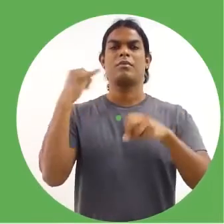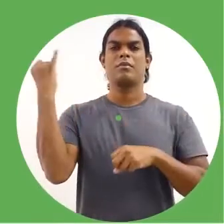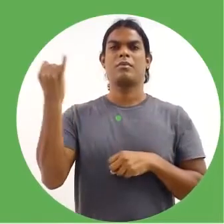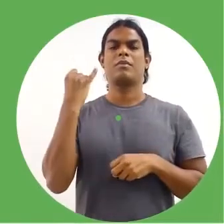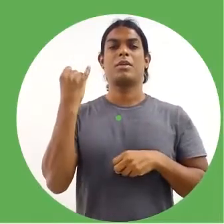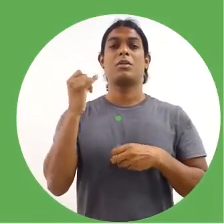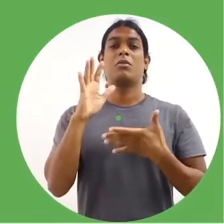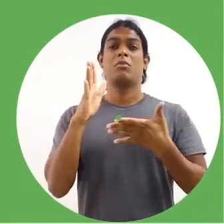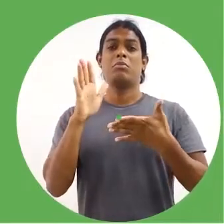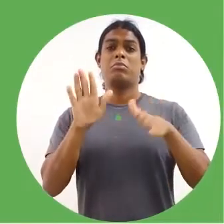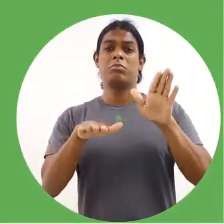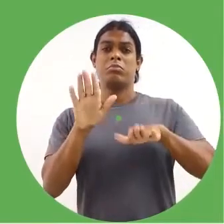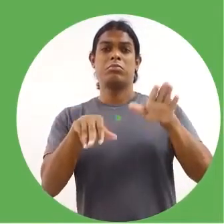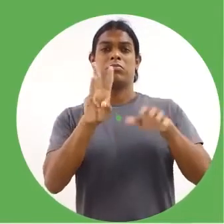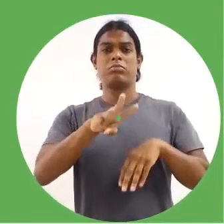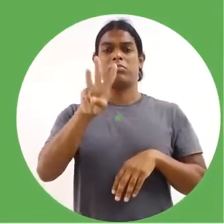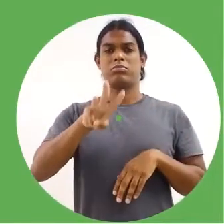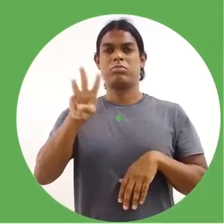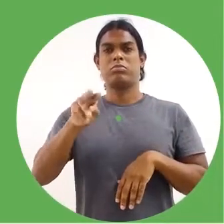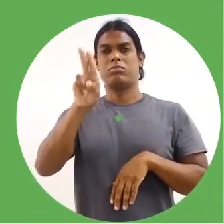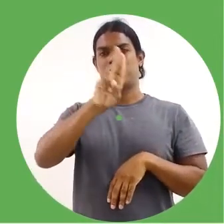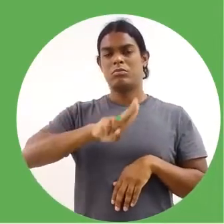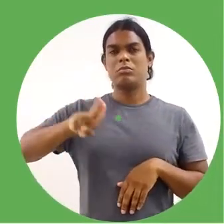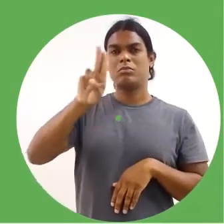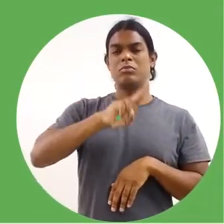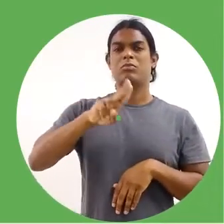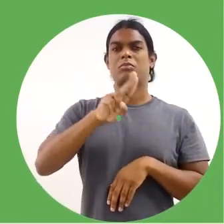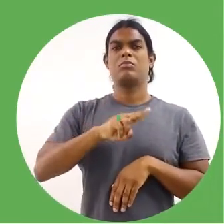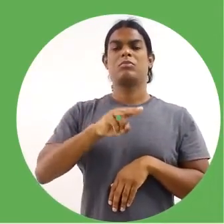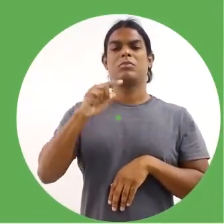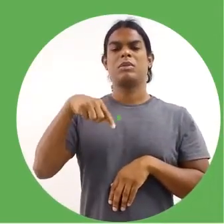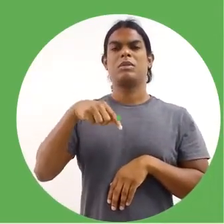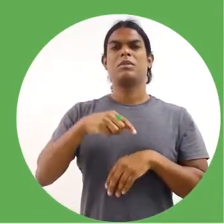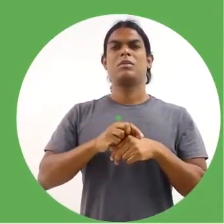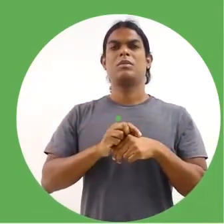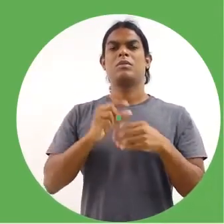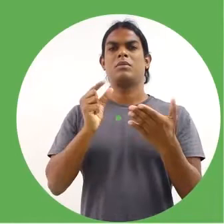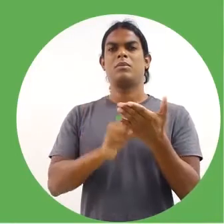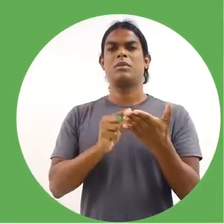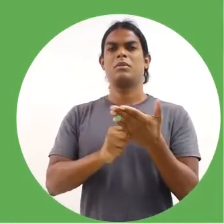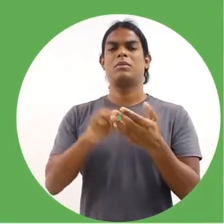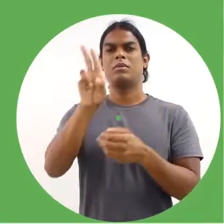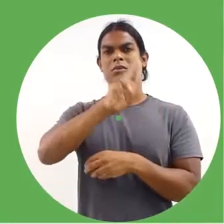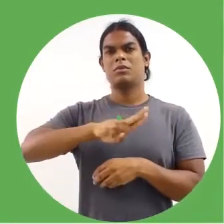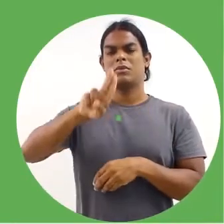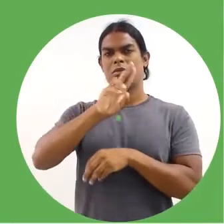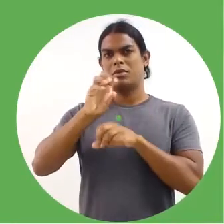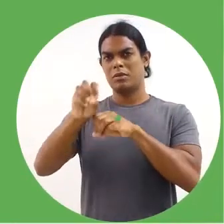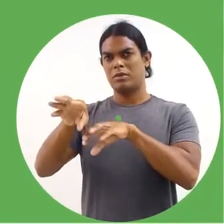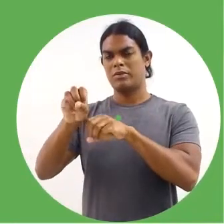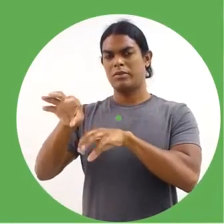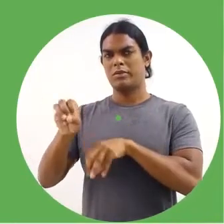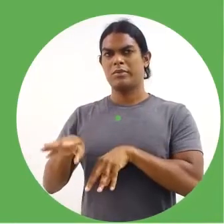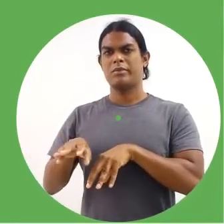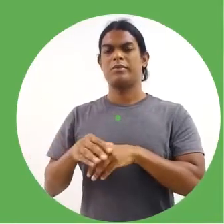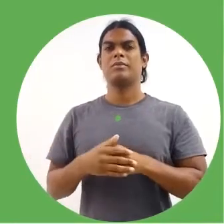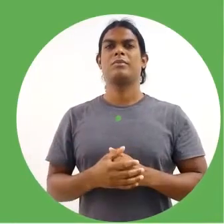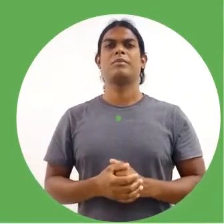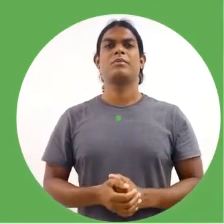que reúnem vários podcasts são bastante usados para educação. Por exemplo, podemos discutir sobre educação usando